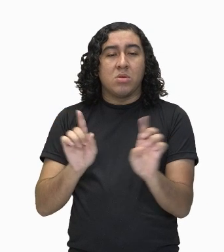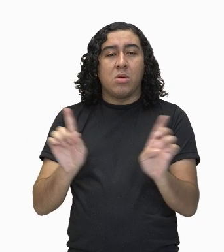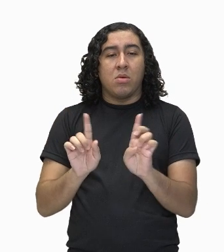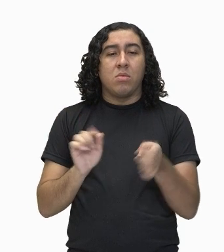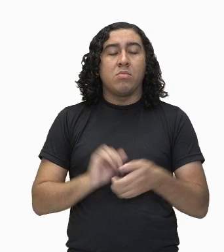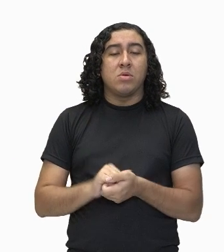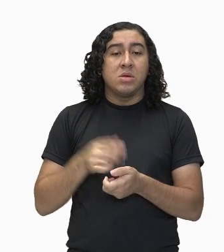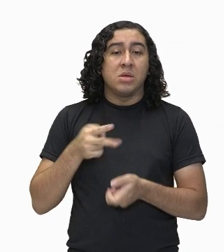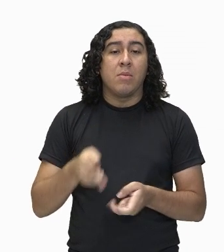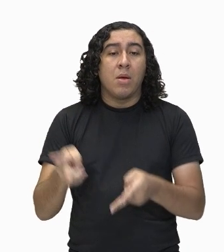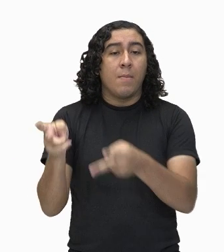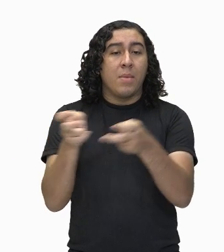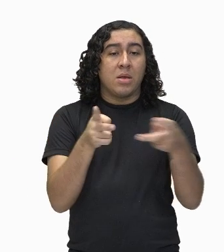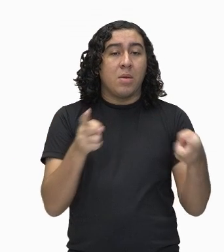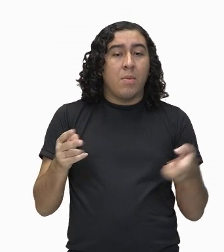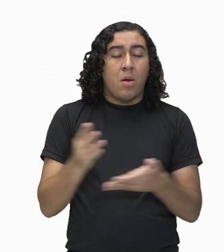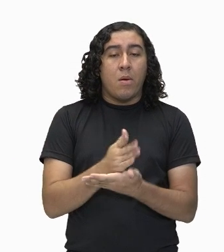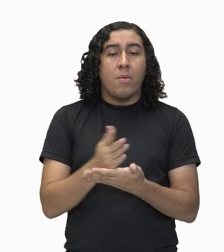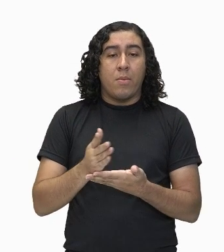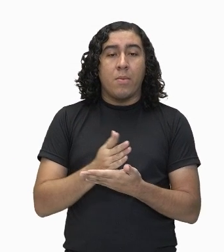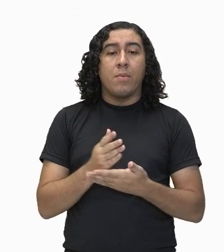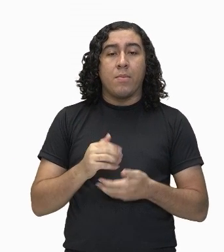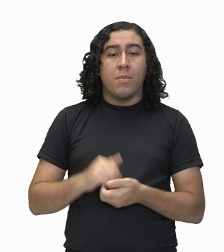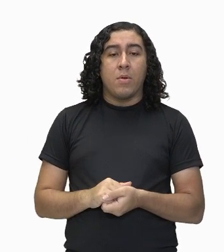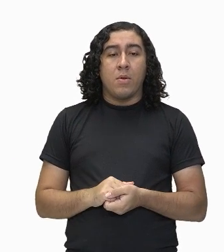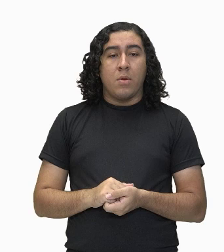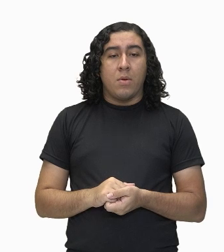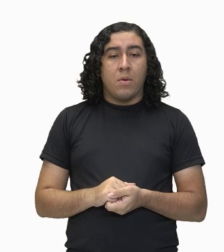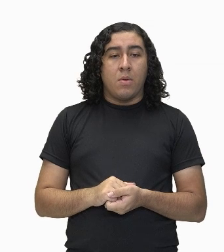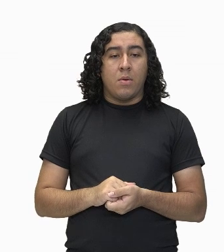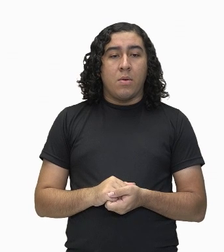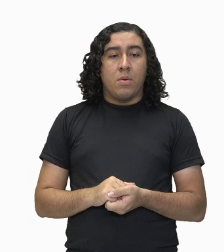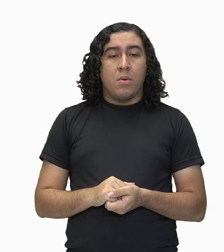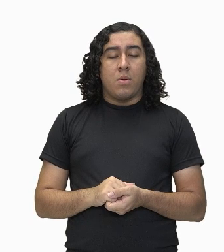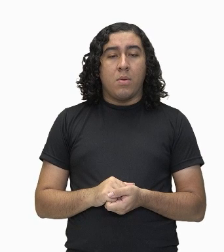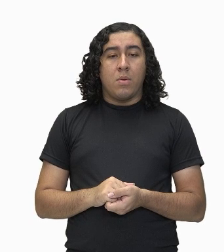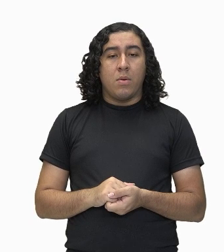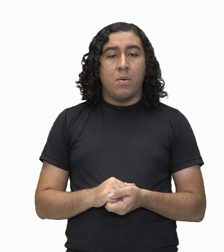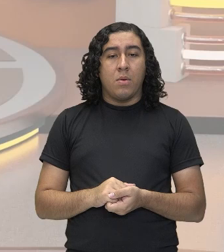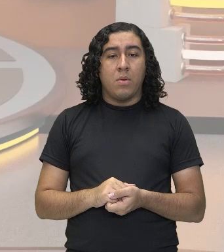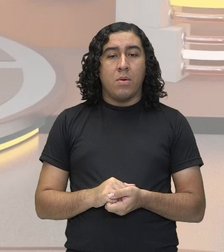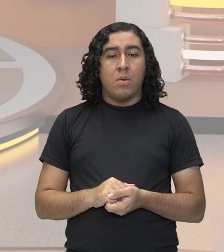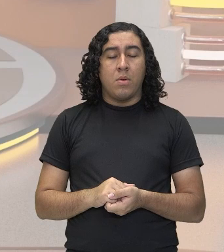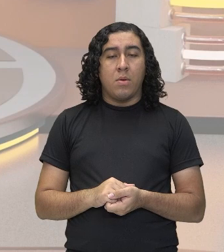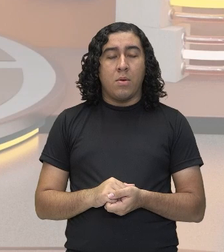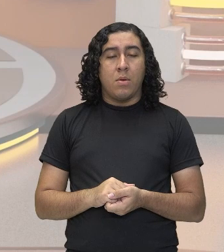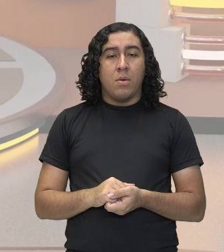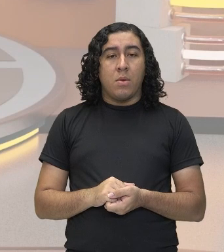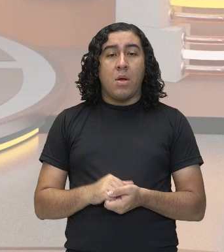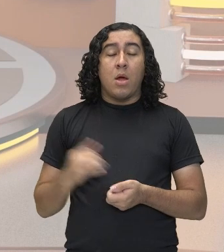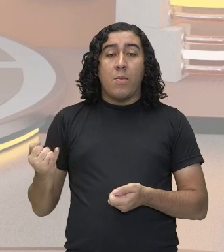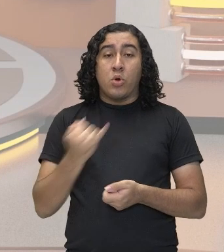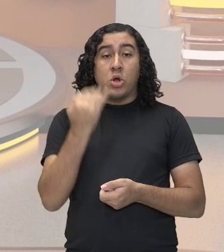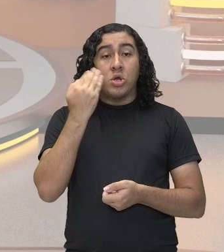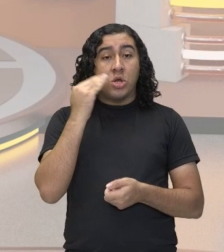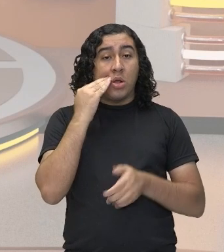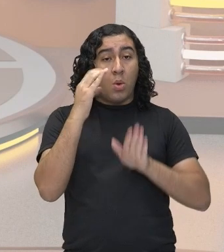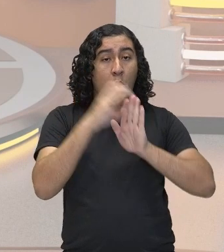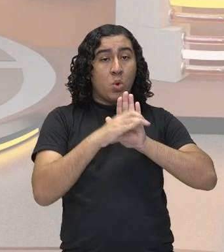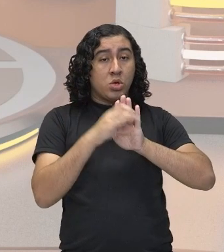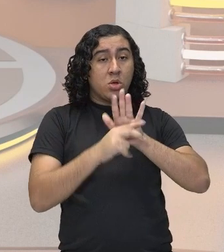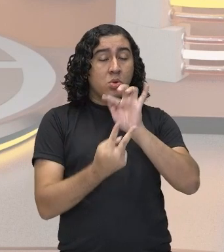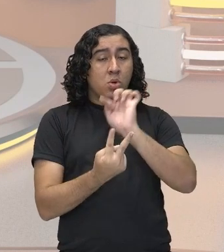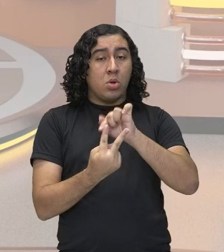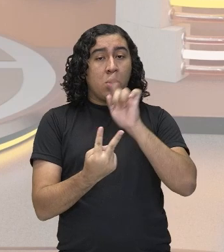alguma coisa. Tá bom? Então aqui é para entender esse conceito aí, esses dois conceitos, né? De